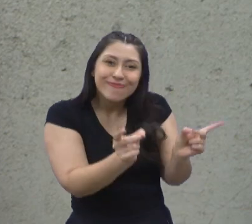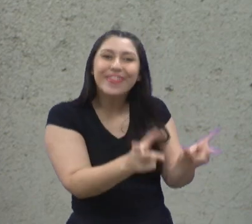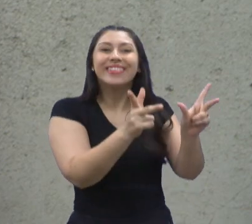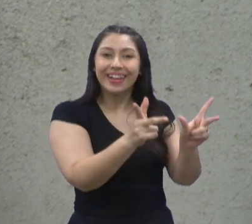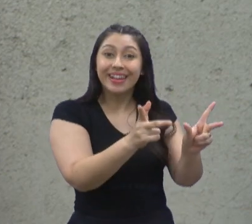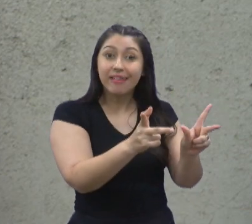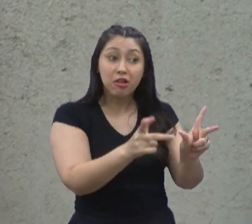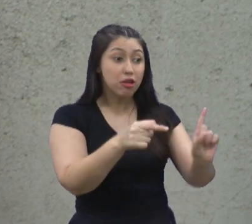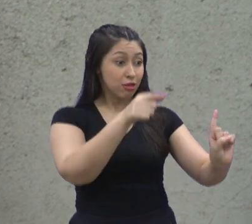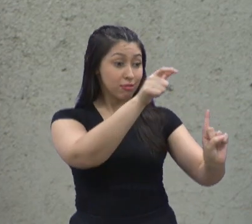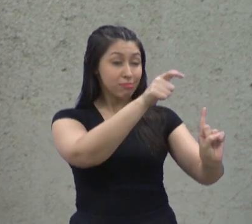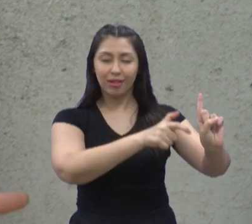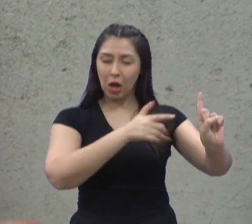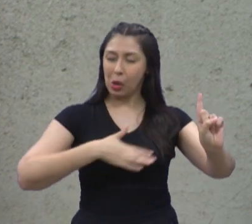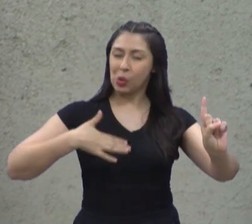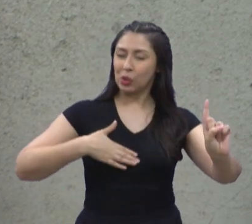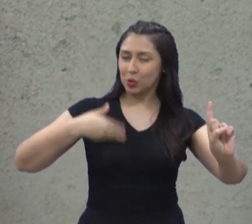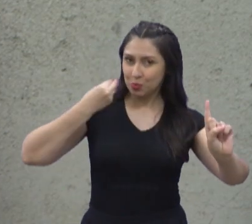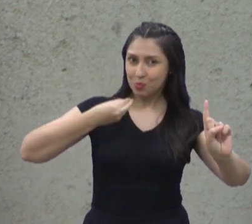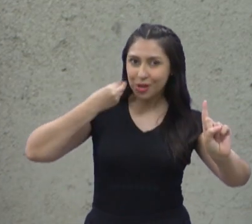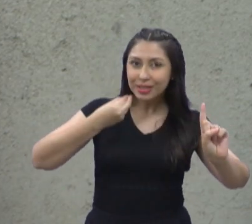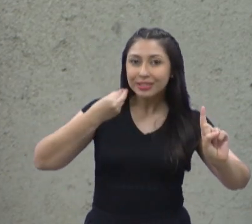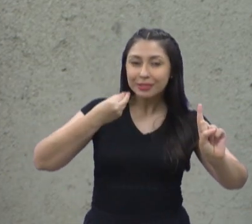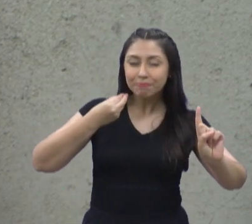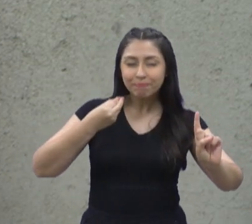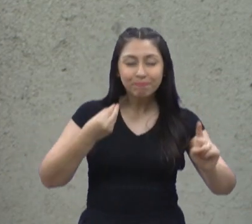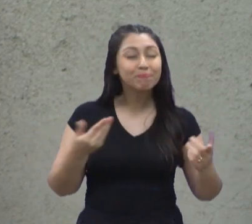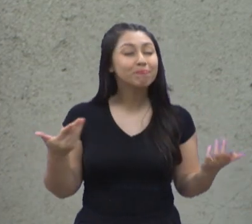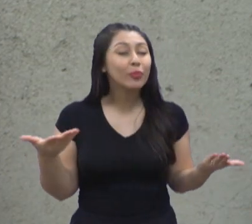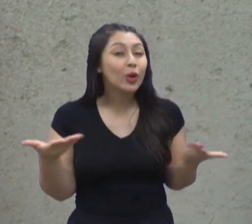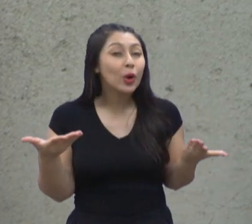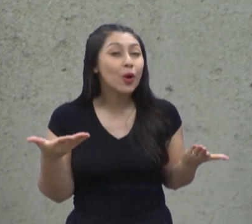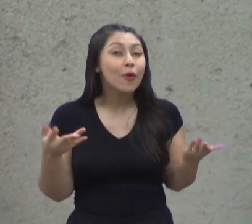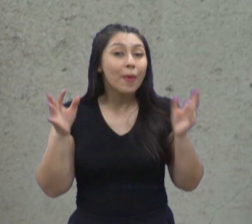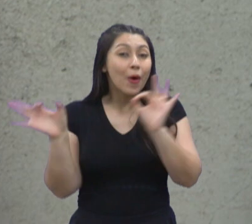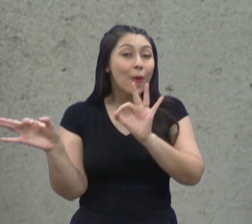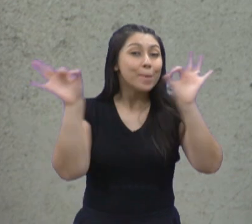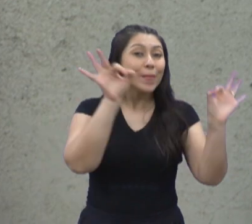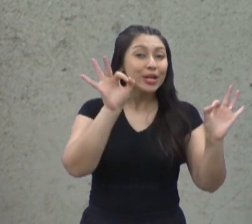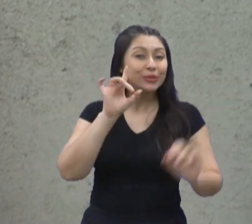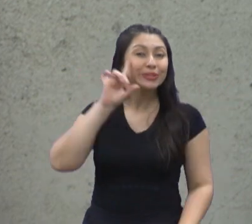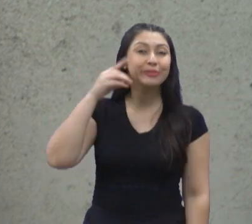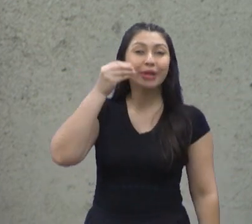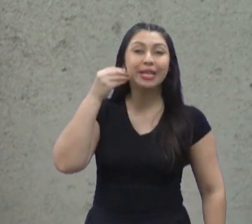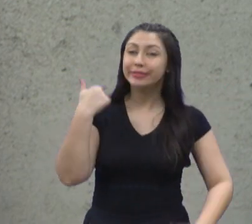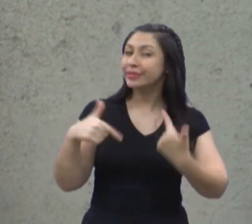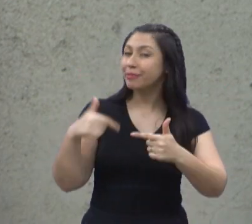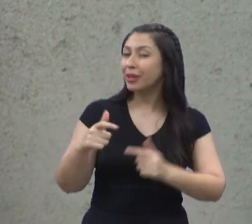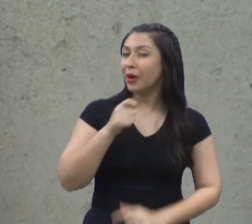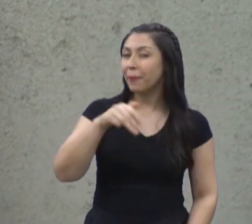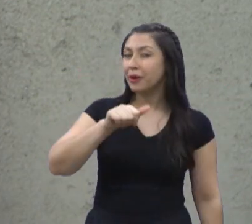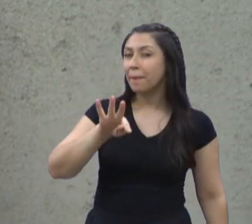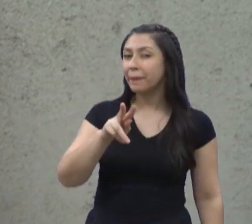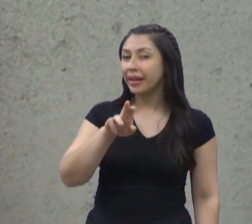que a experiência de compra seja positiva. E é o que vamos ver no quadro Job do Dia de hoje com o repórter Matheus Andrade.